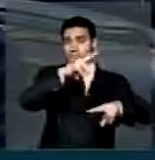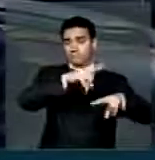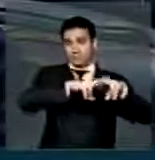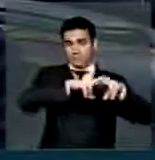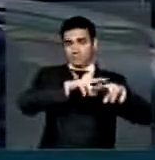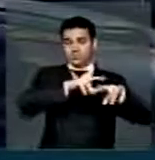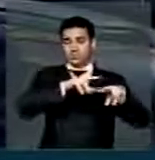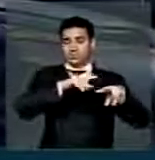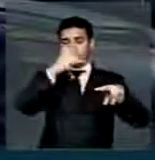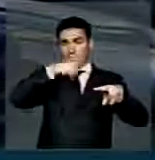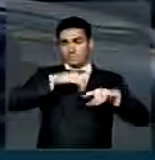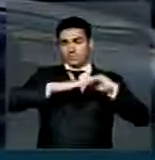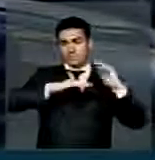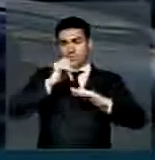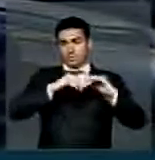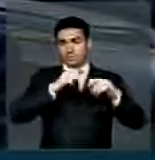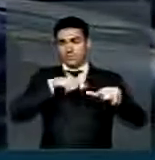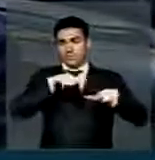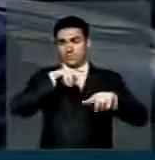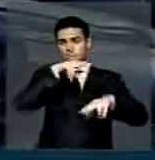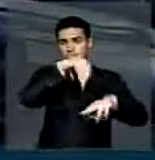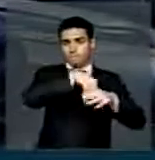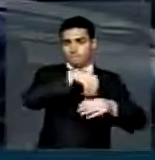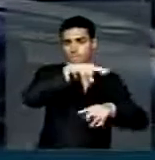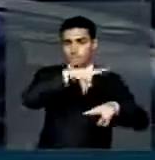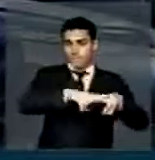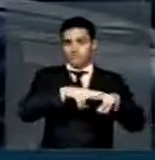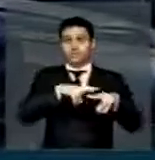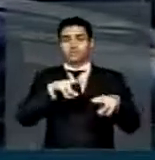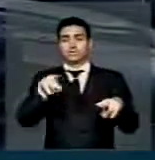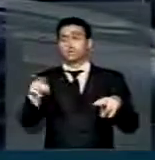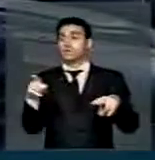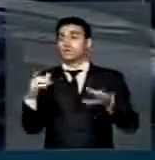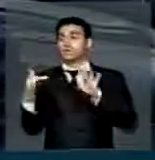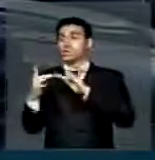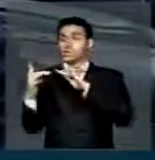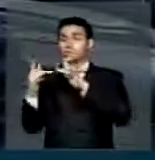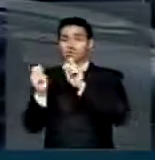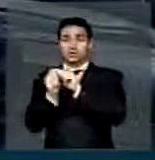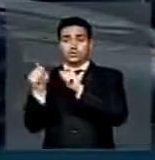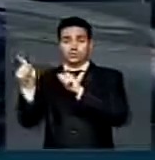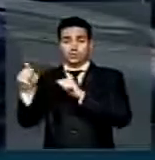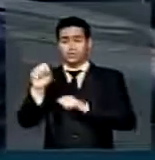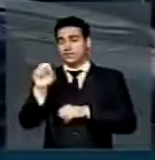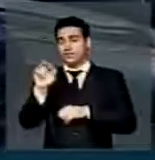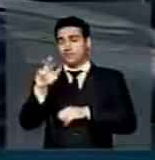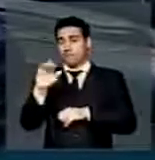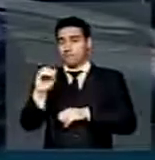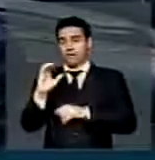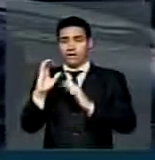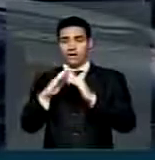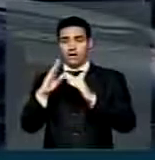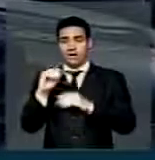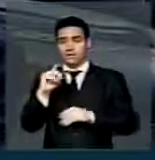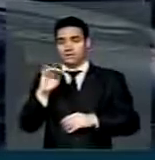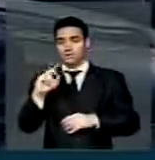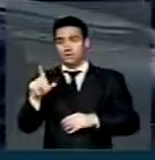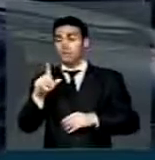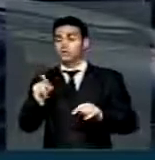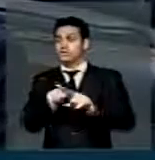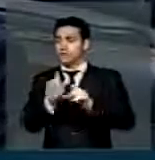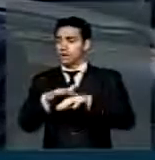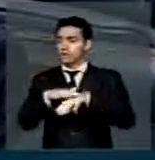para nós tentar resolver. Fiz contato com o doutor Nelson Serpa, da Casa Civil, ele imediatamente falou com o doutor